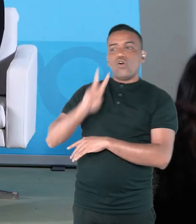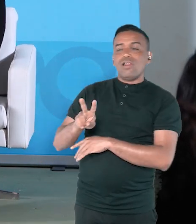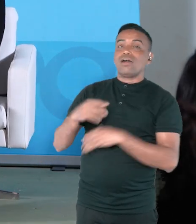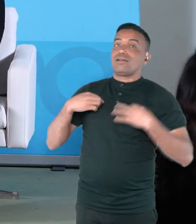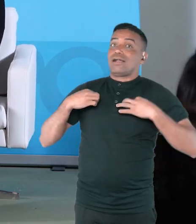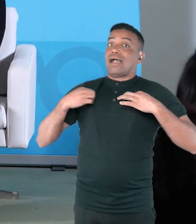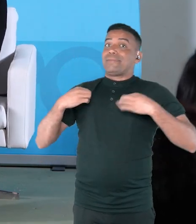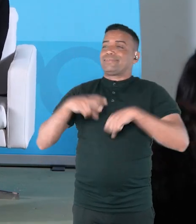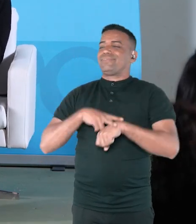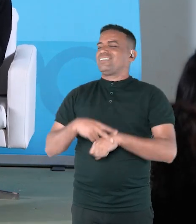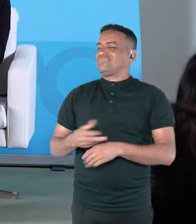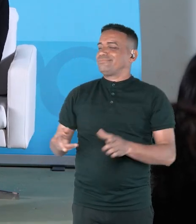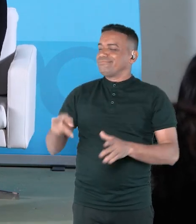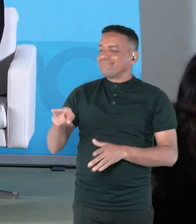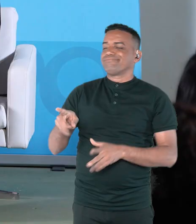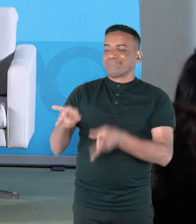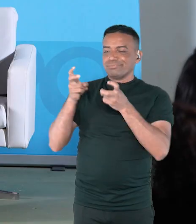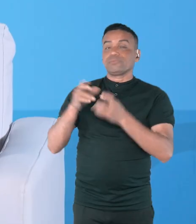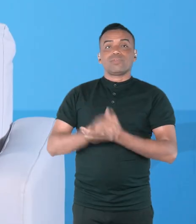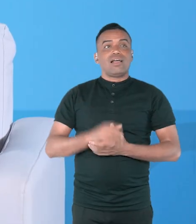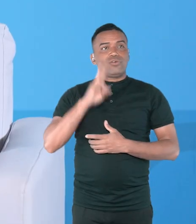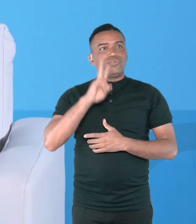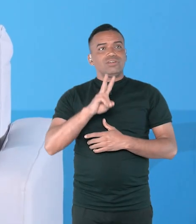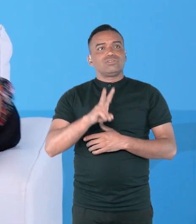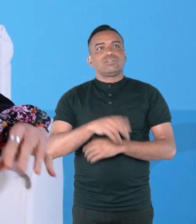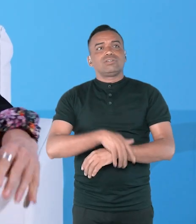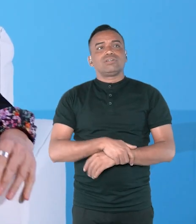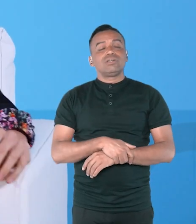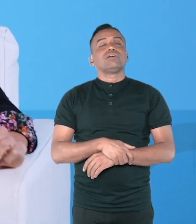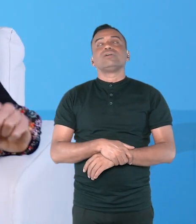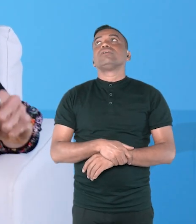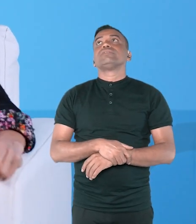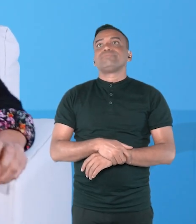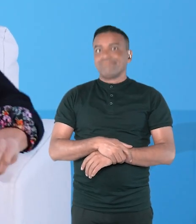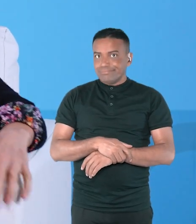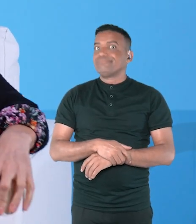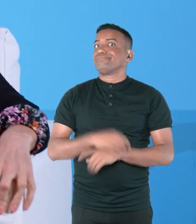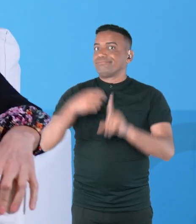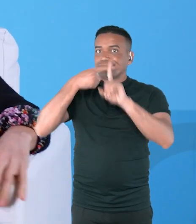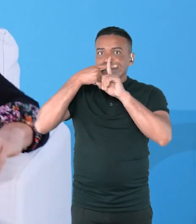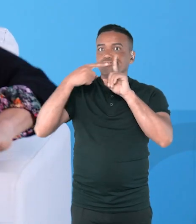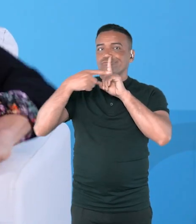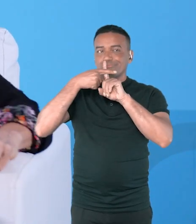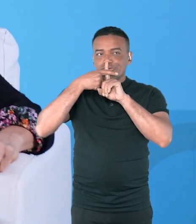E eu vou olhando para o de camisa verde, eu vou mirando ele. Daqui a pouco eu vejo ele assim, ó. Juro por Deus, é a coisa mais